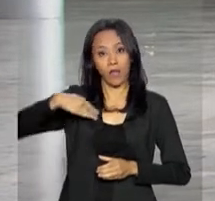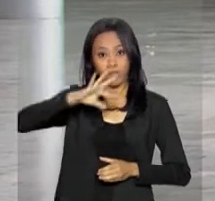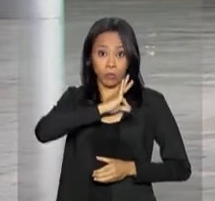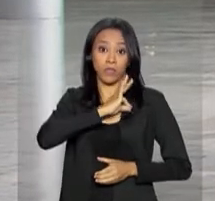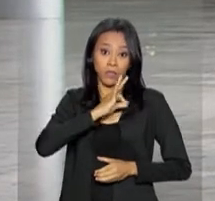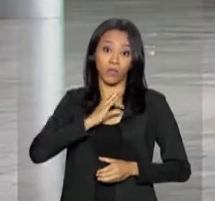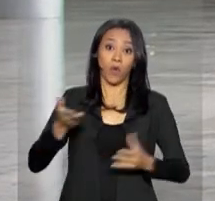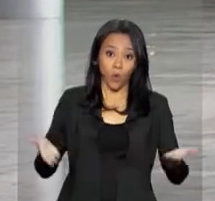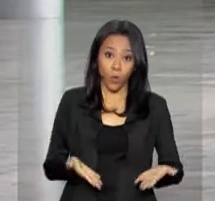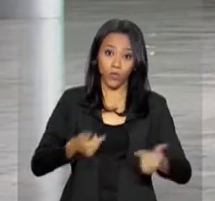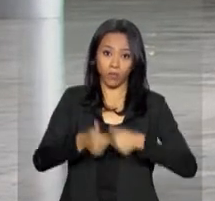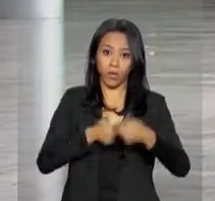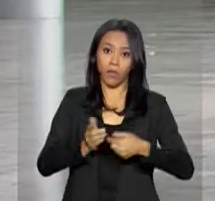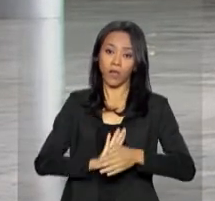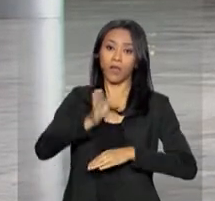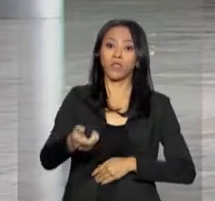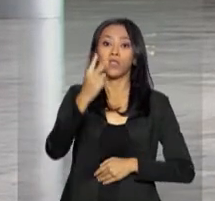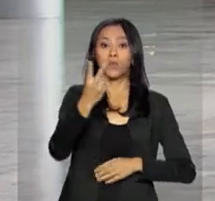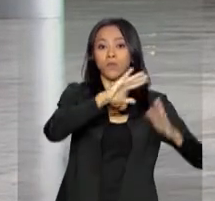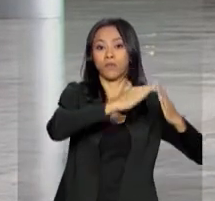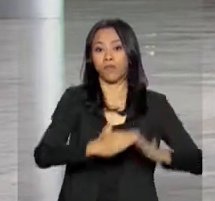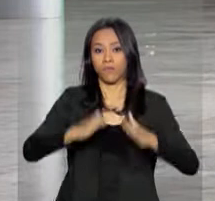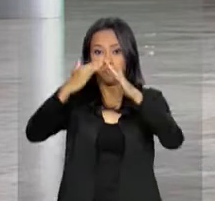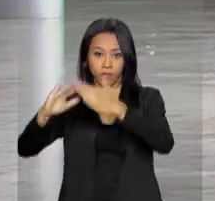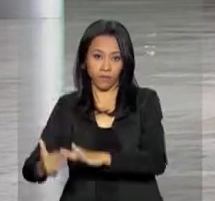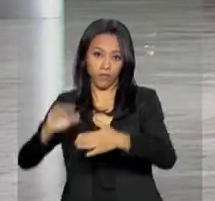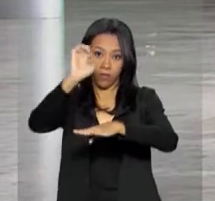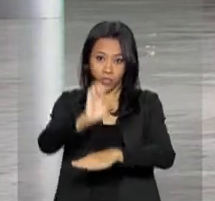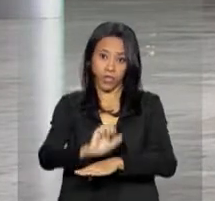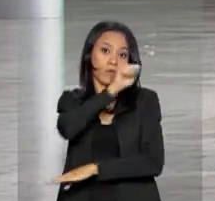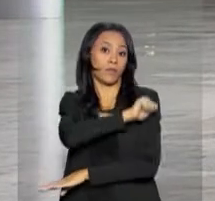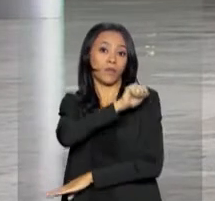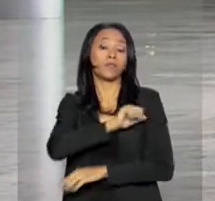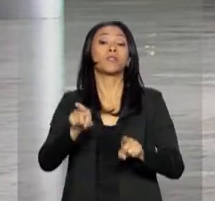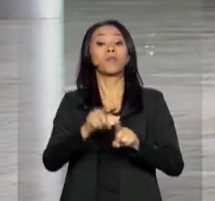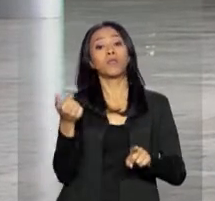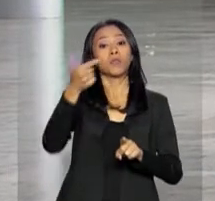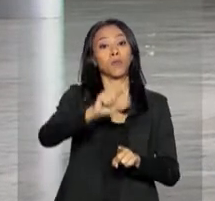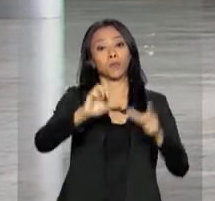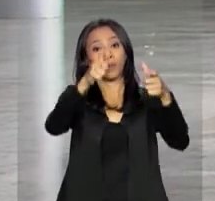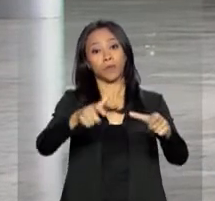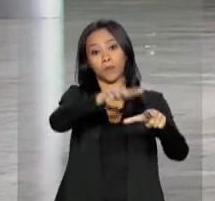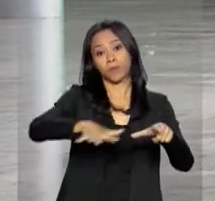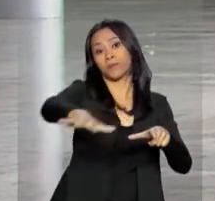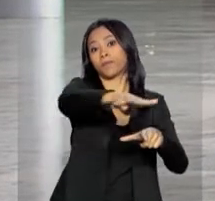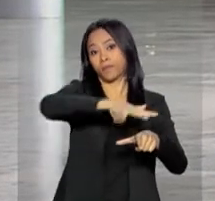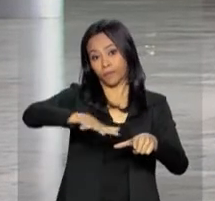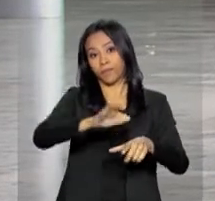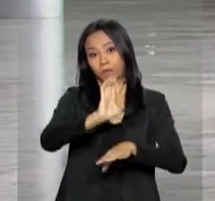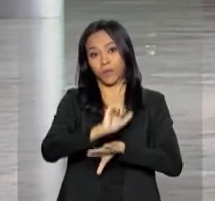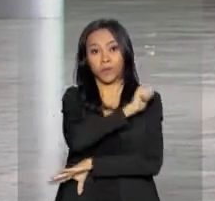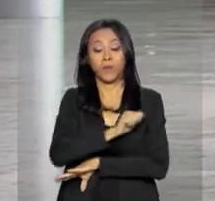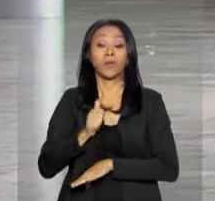nas favelas Vila Kennedy e Vila Aliança, na zona oeste do Rio de Janeiro, e Coreia, na região metropolitana. Segundo